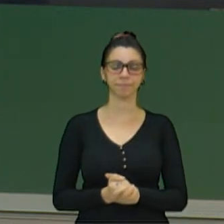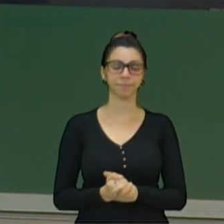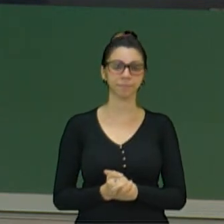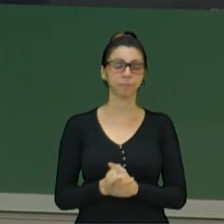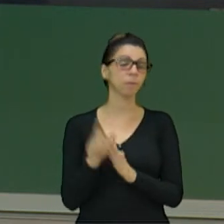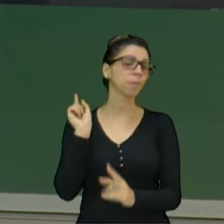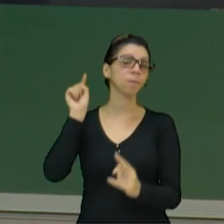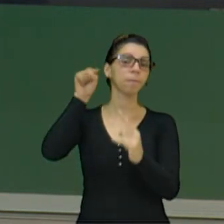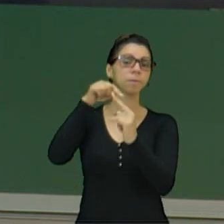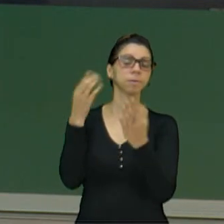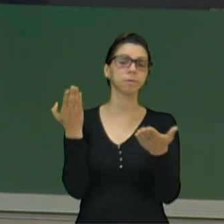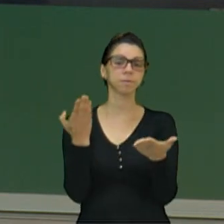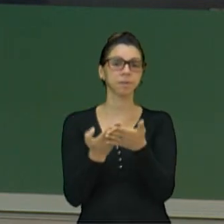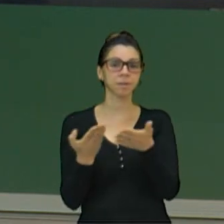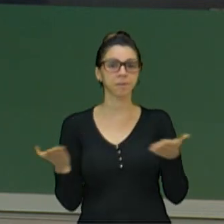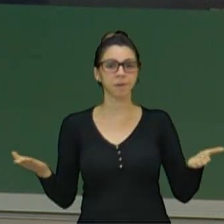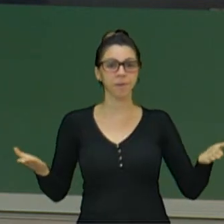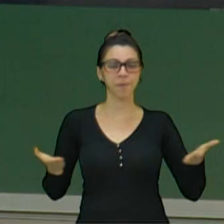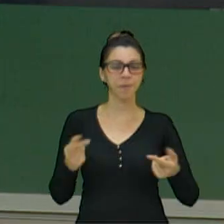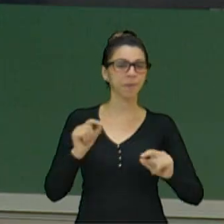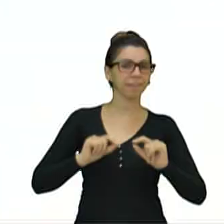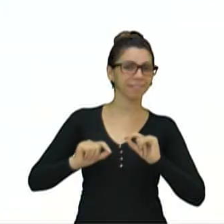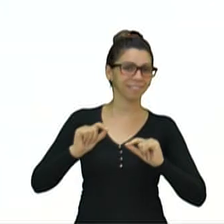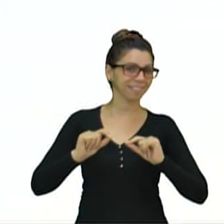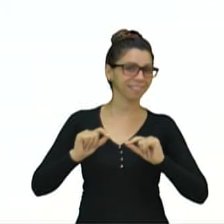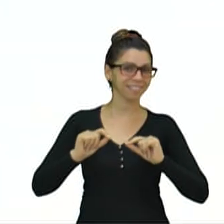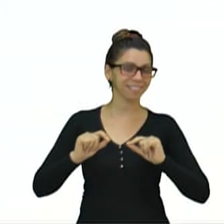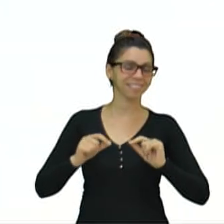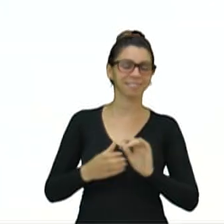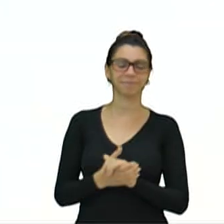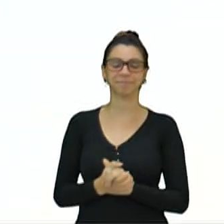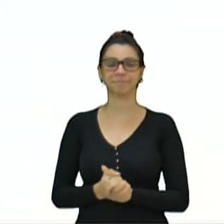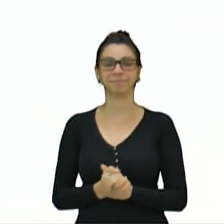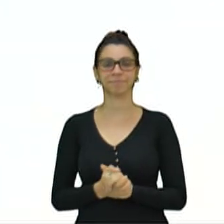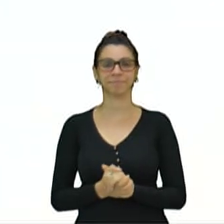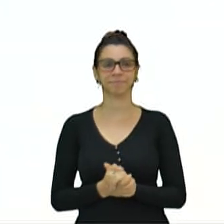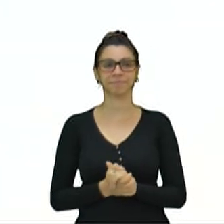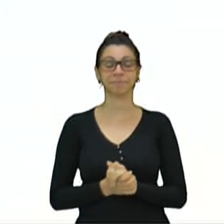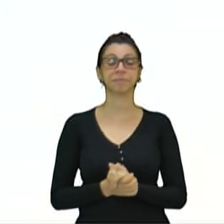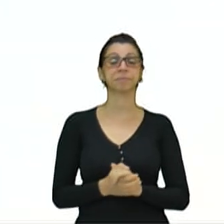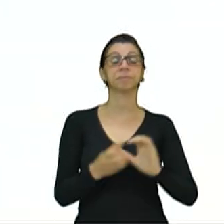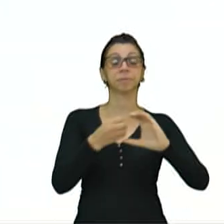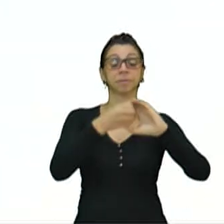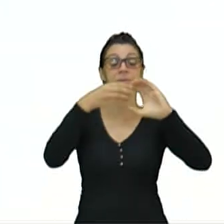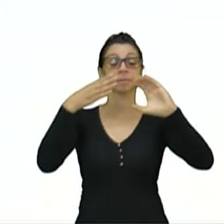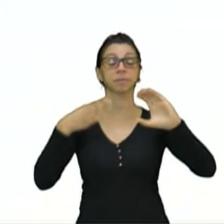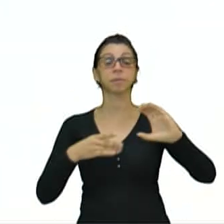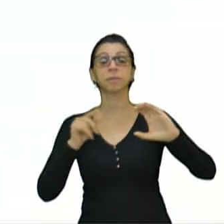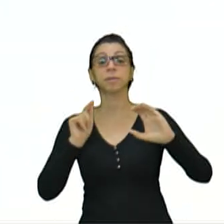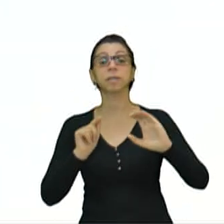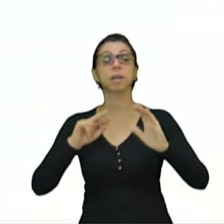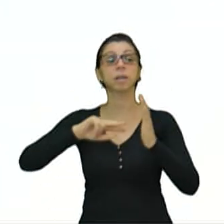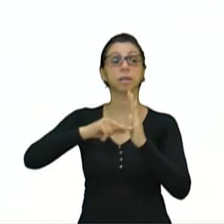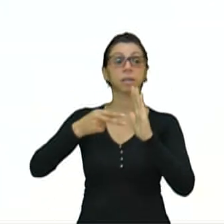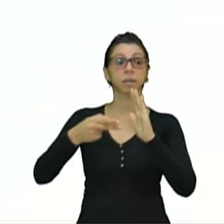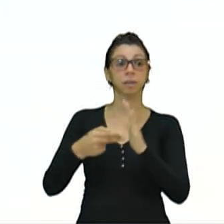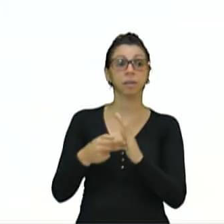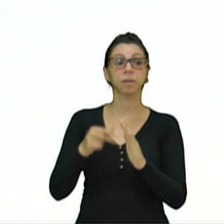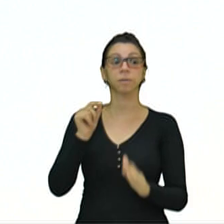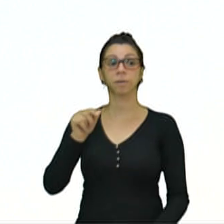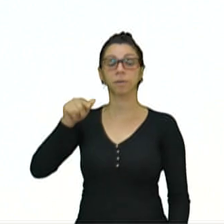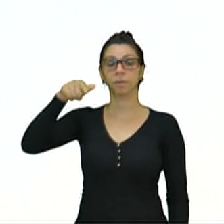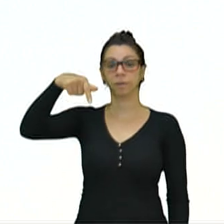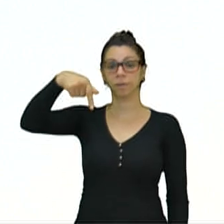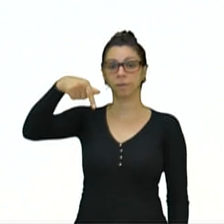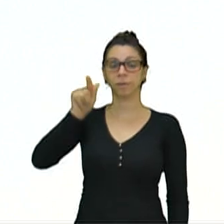Os objetivos da aula de hoje, quais são? Conhecer os aspectos que definem as gimnospermas.